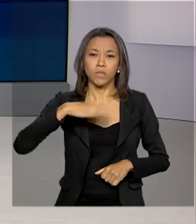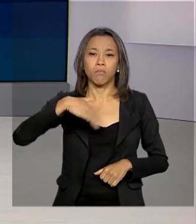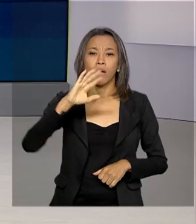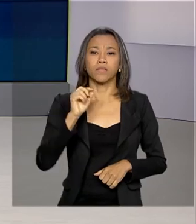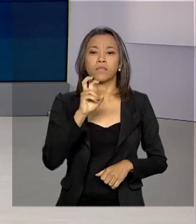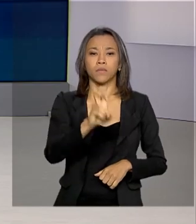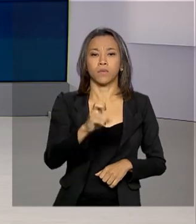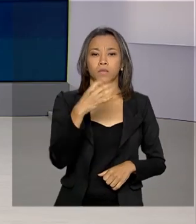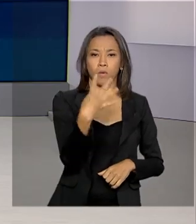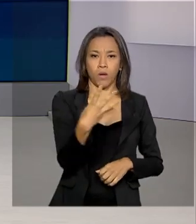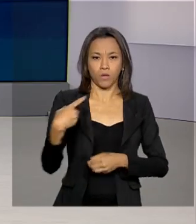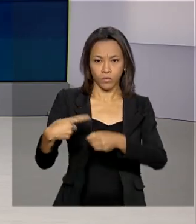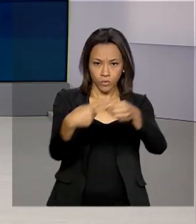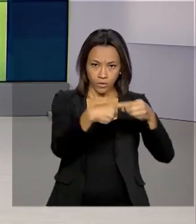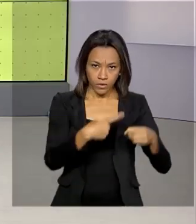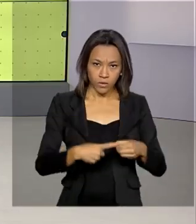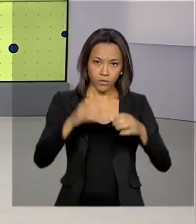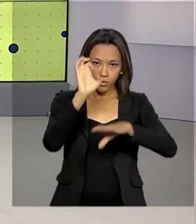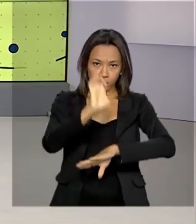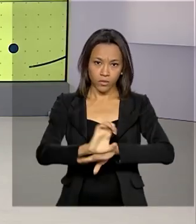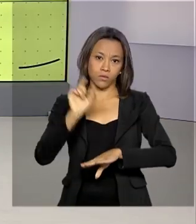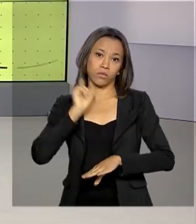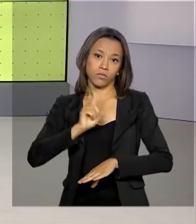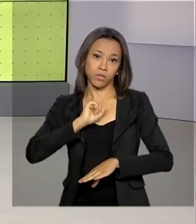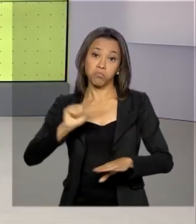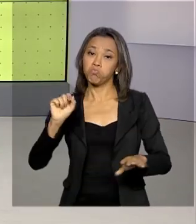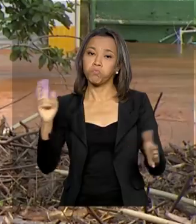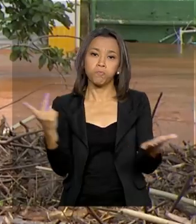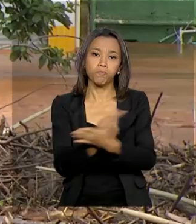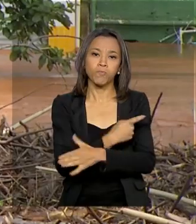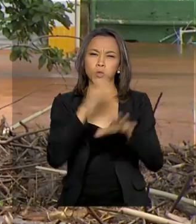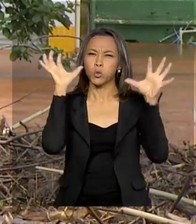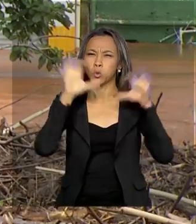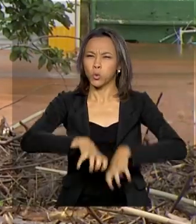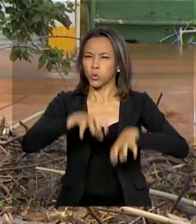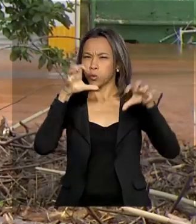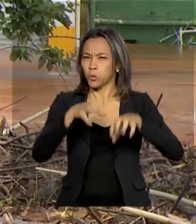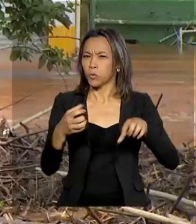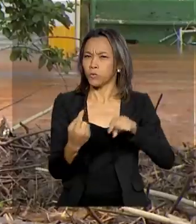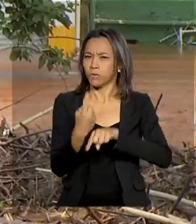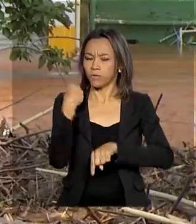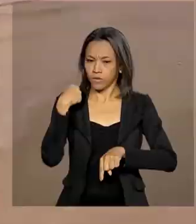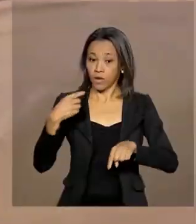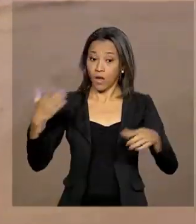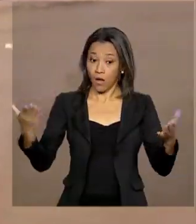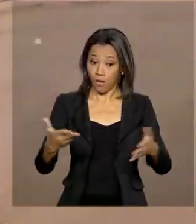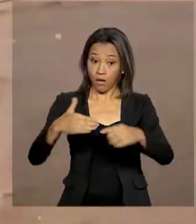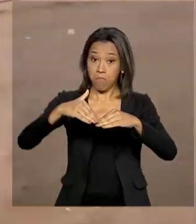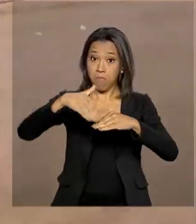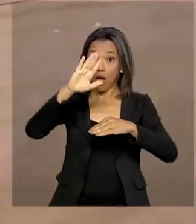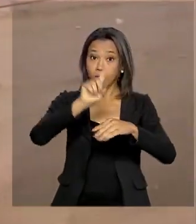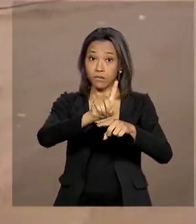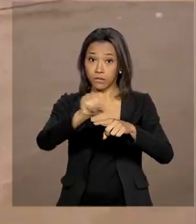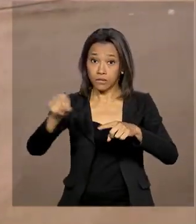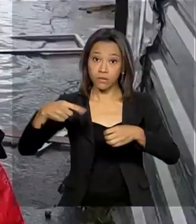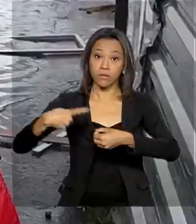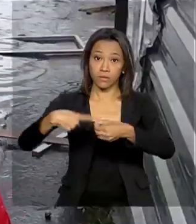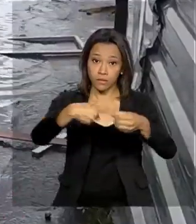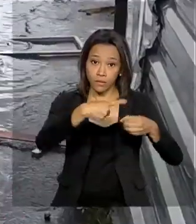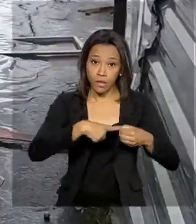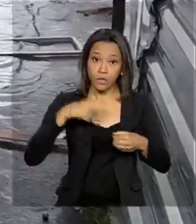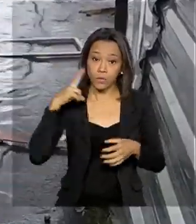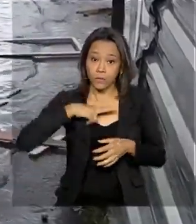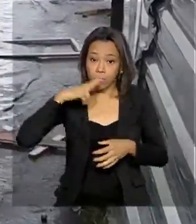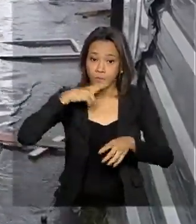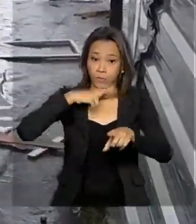Gerais afetados pelas fortes chuvas dos últimos dias. Com isso, já passa de 100 o número de cidades em estado de